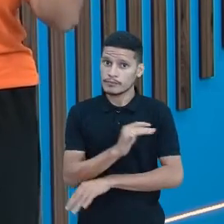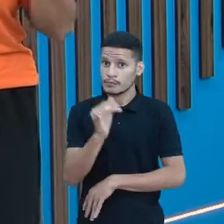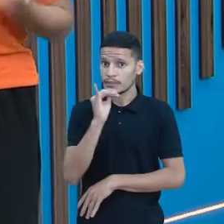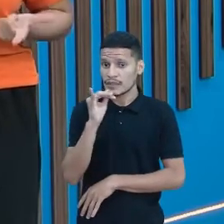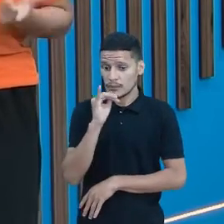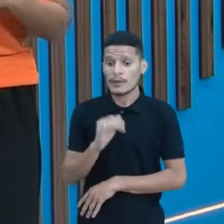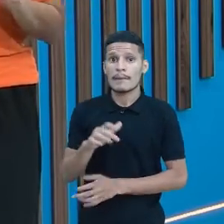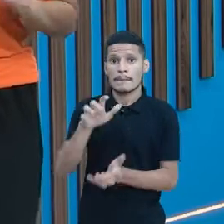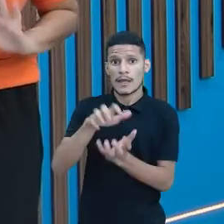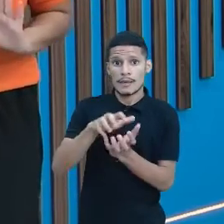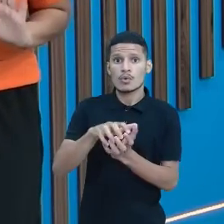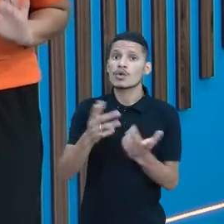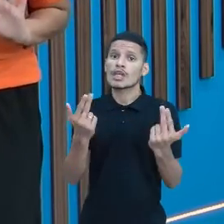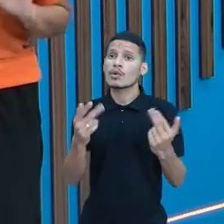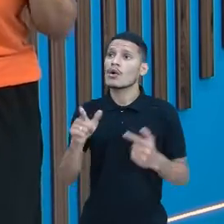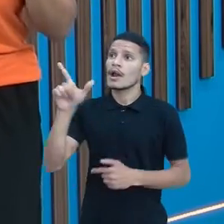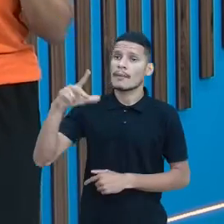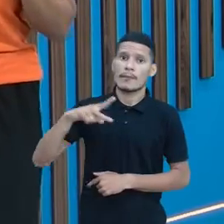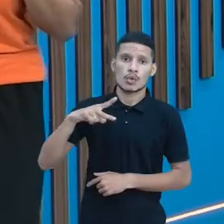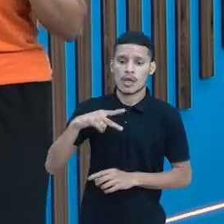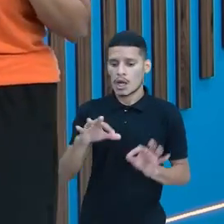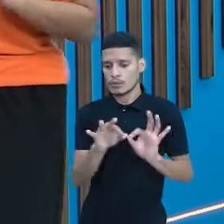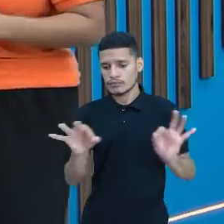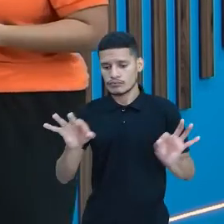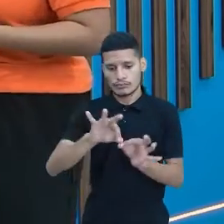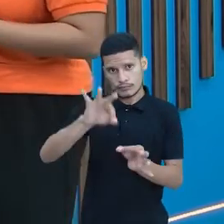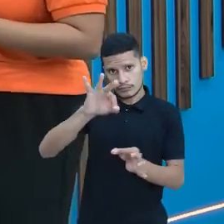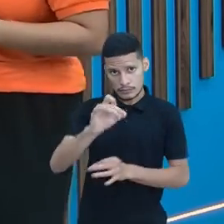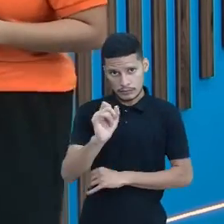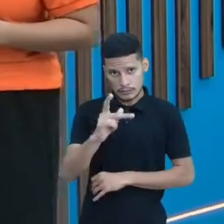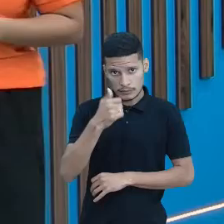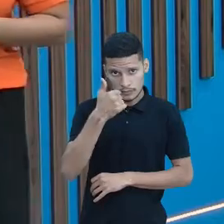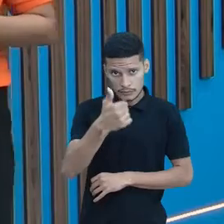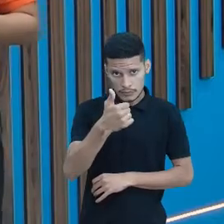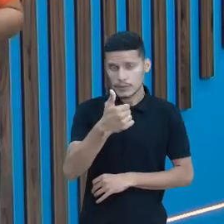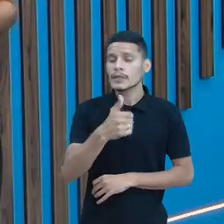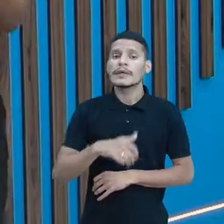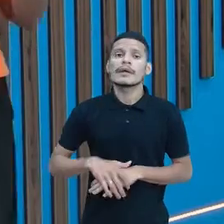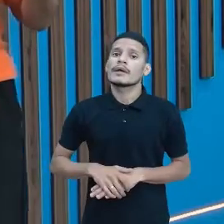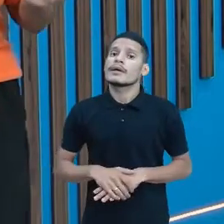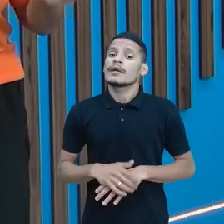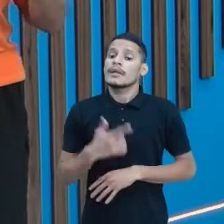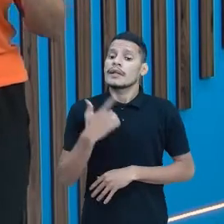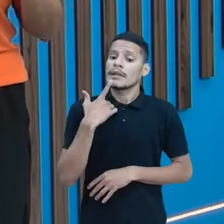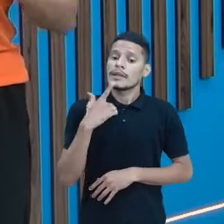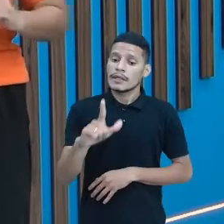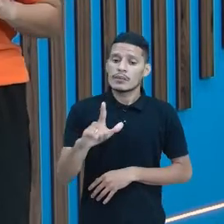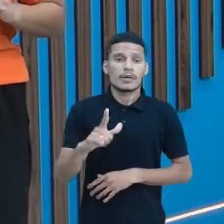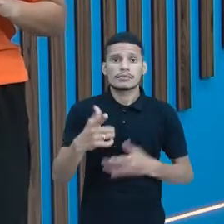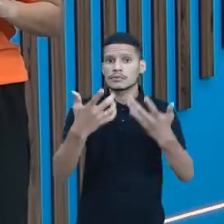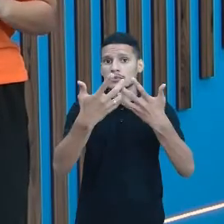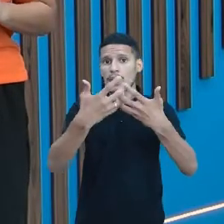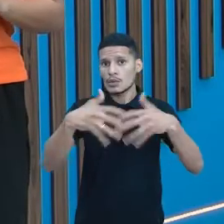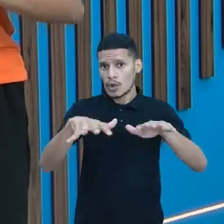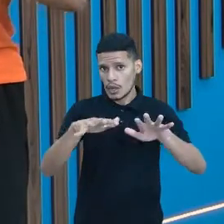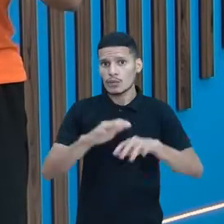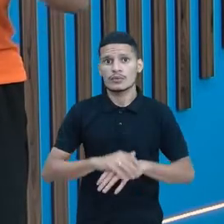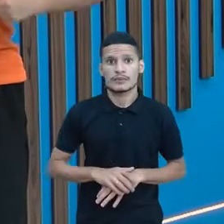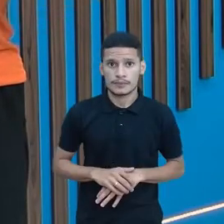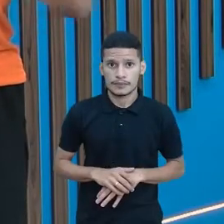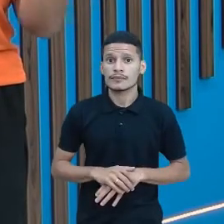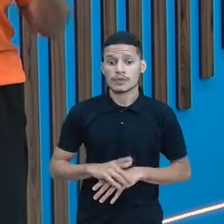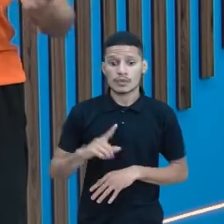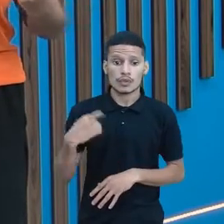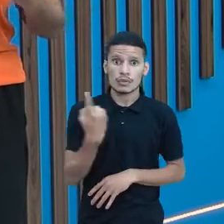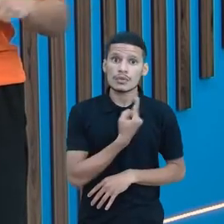de Portugal, que é um país. Joia? Joia. A língua, ela é natural. Então, quando a